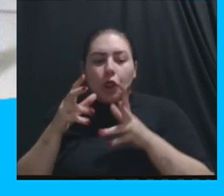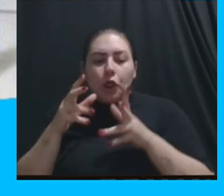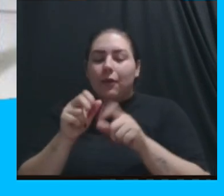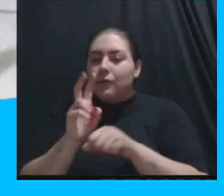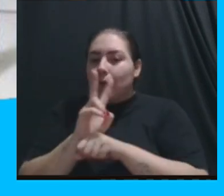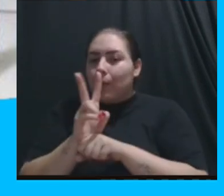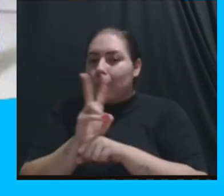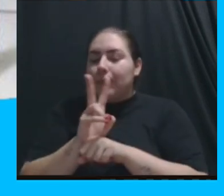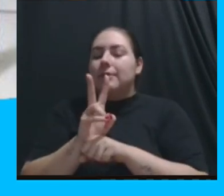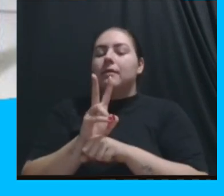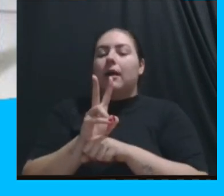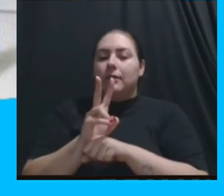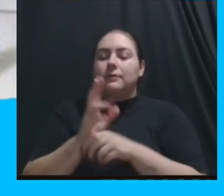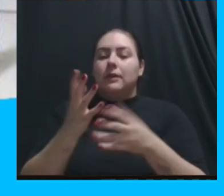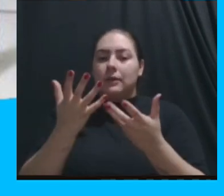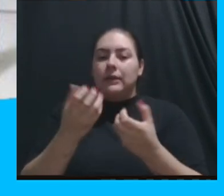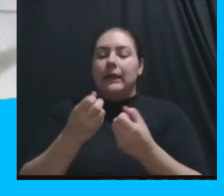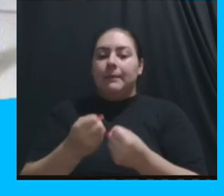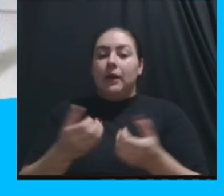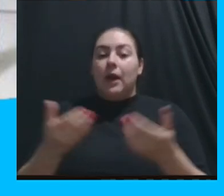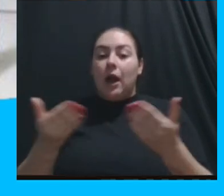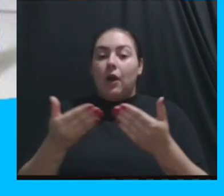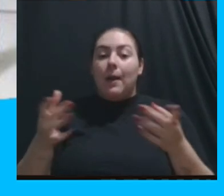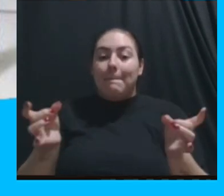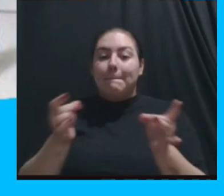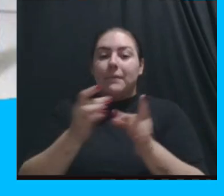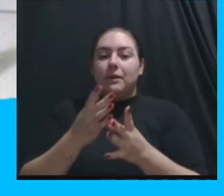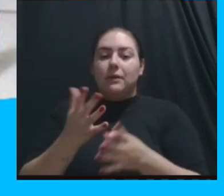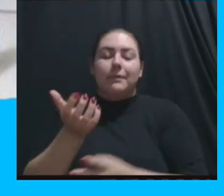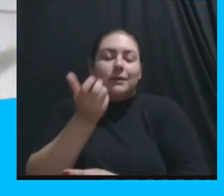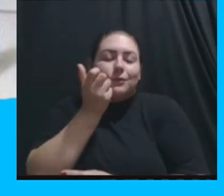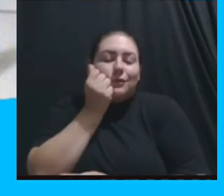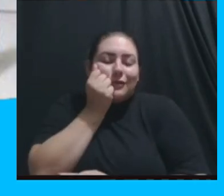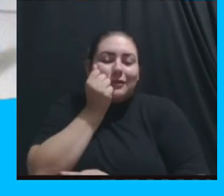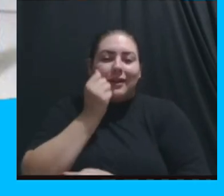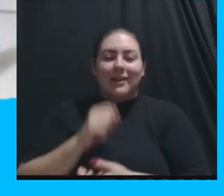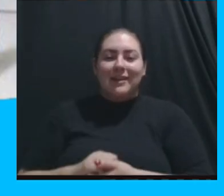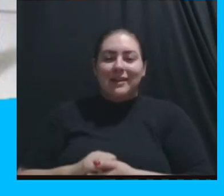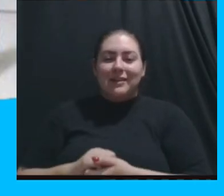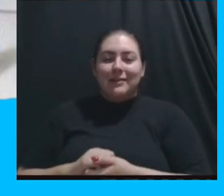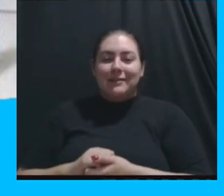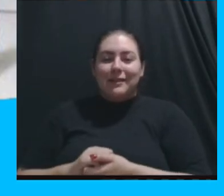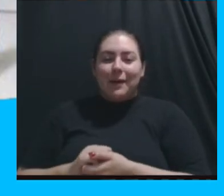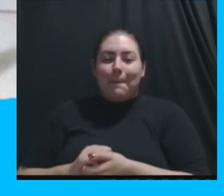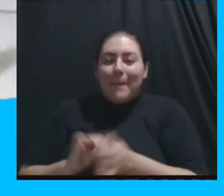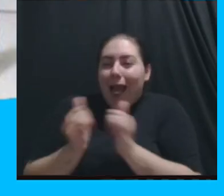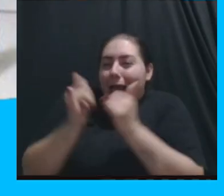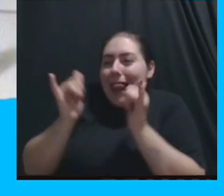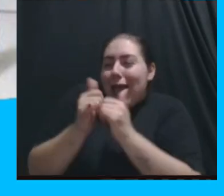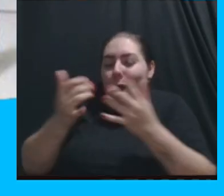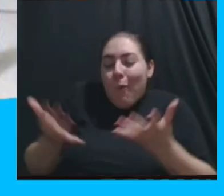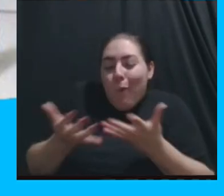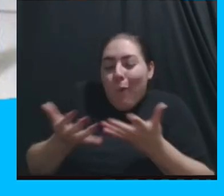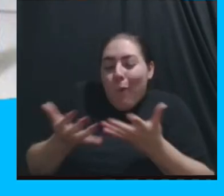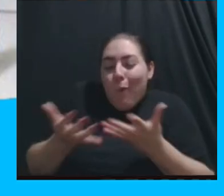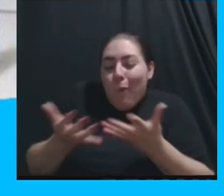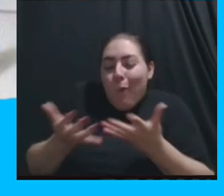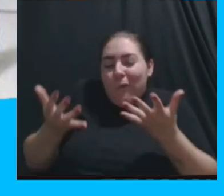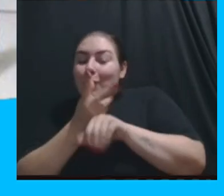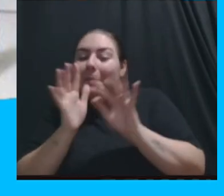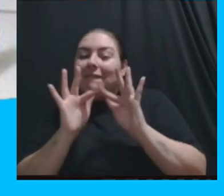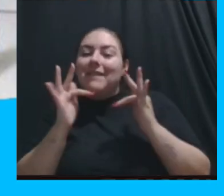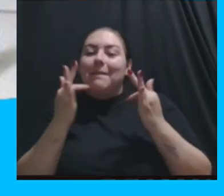está pronta para a adoção. Cheia de energia e busca uma família, a Pretinha já está